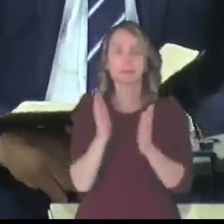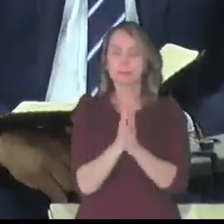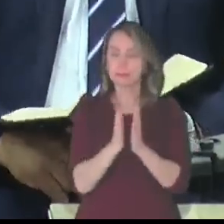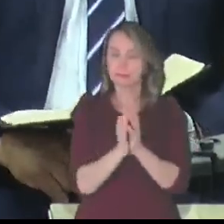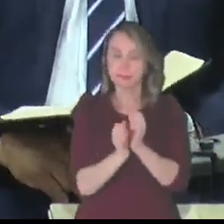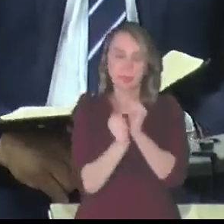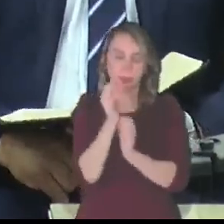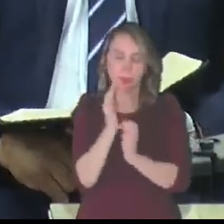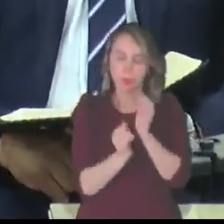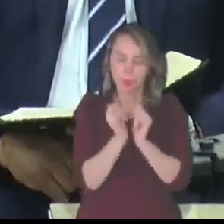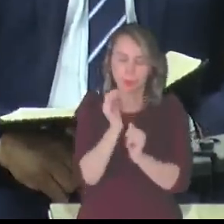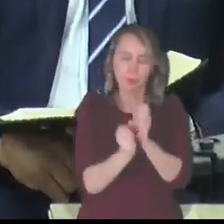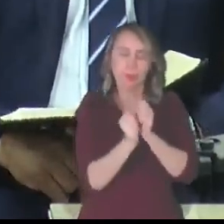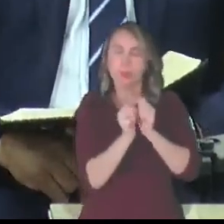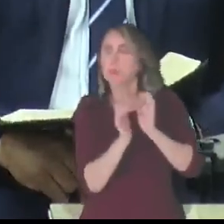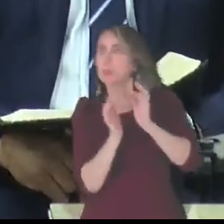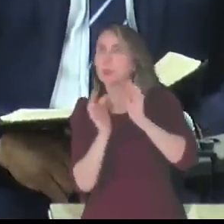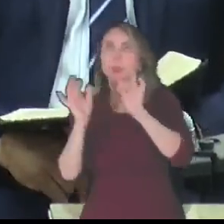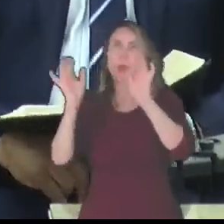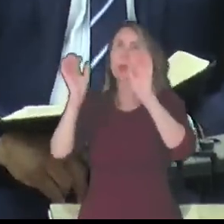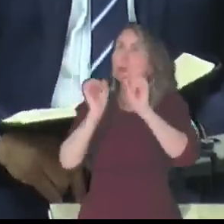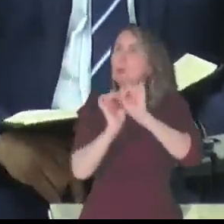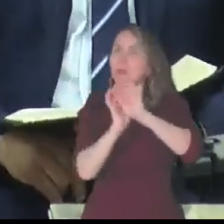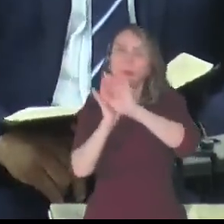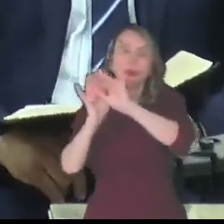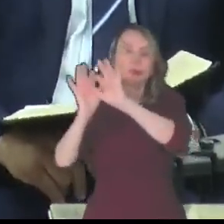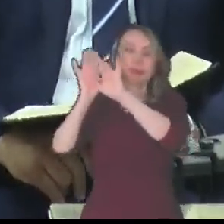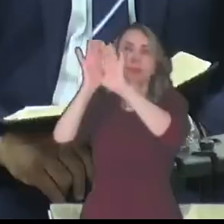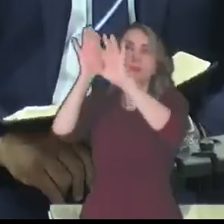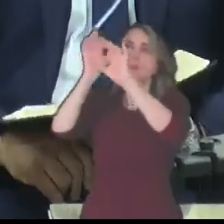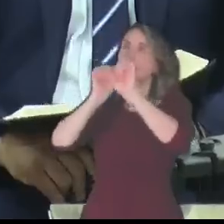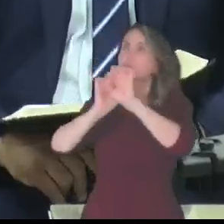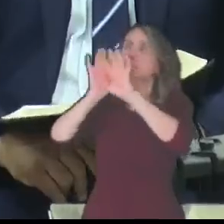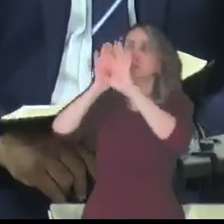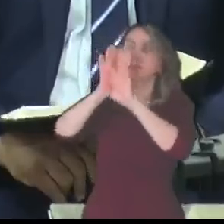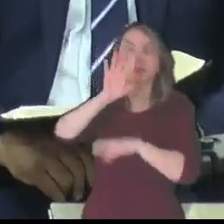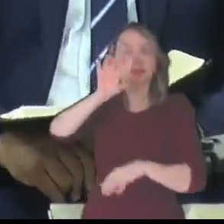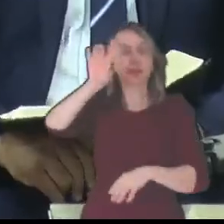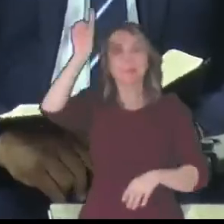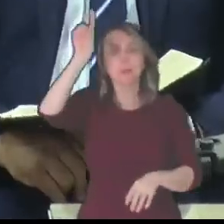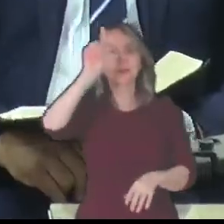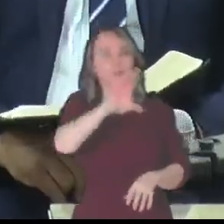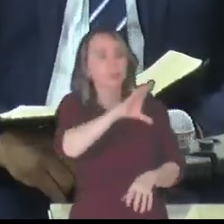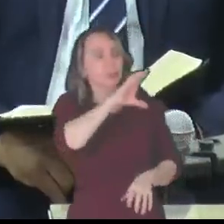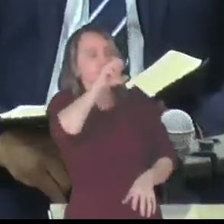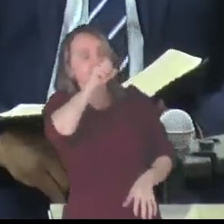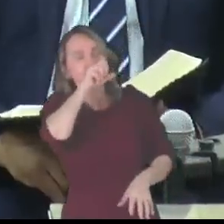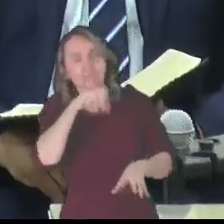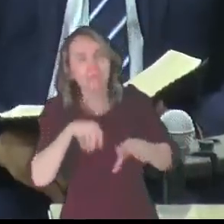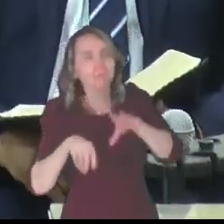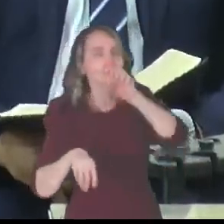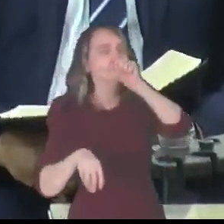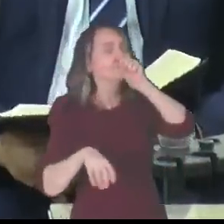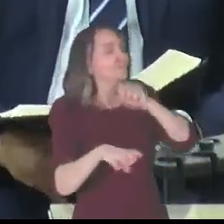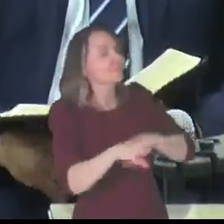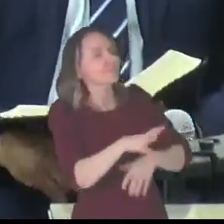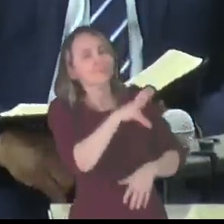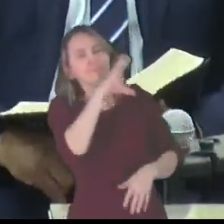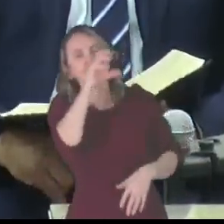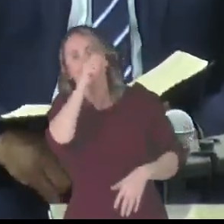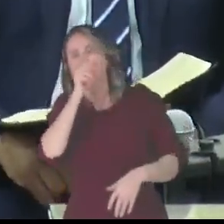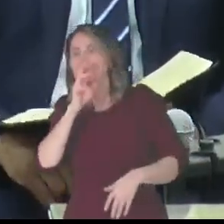e o incenso vai subindo e o incenso vai subindo e as narinas de Deus manda a